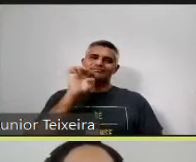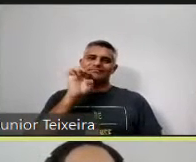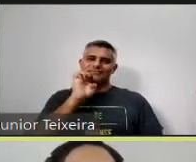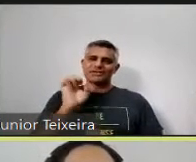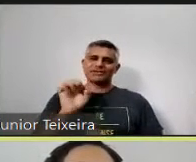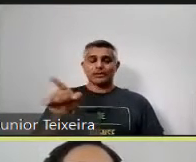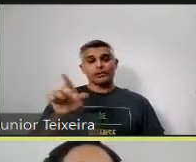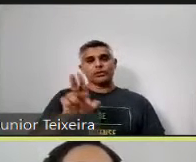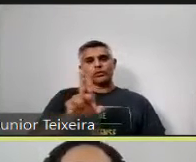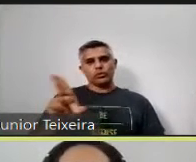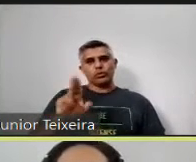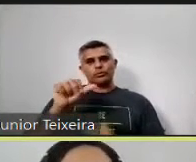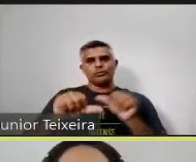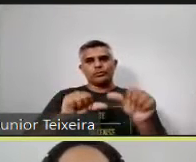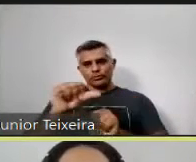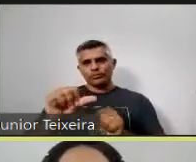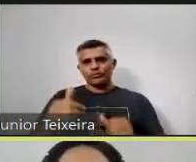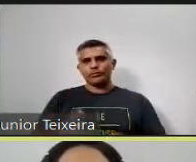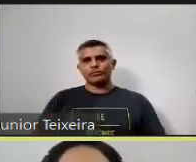a